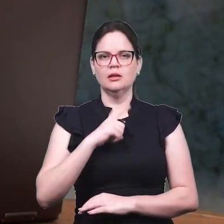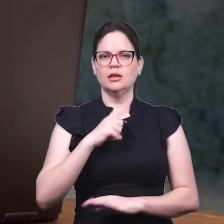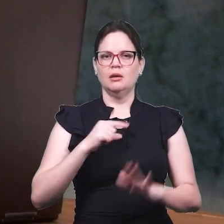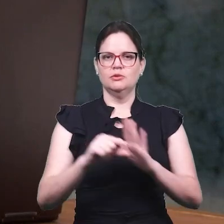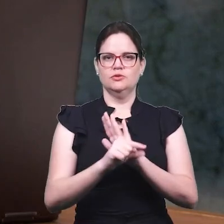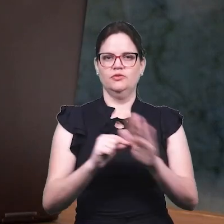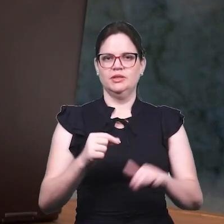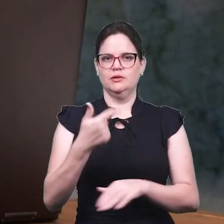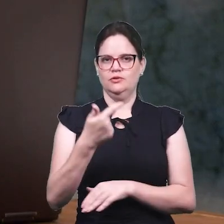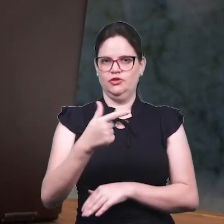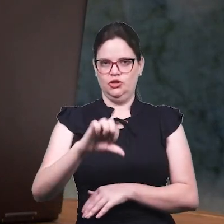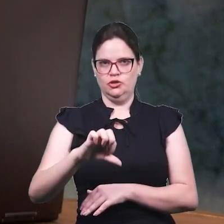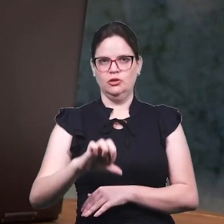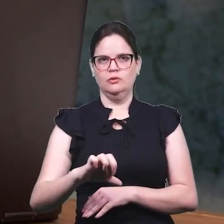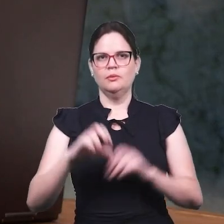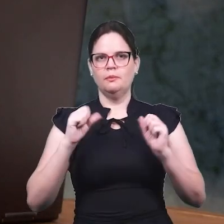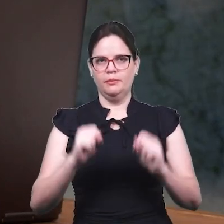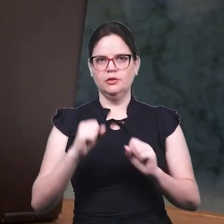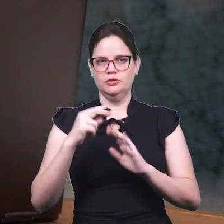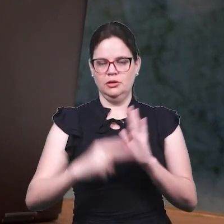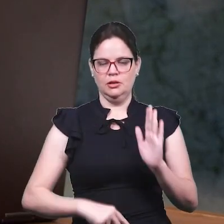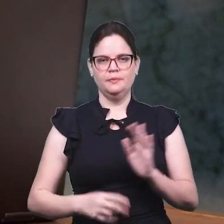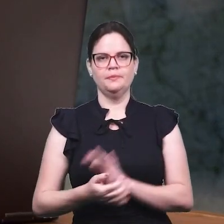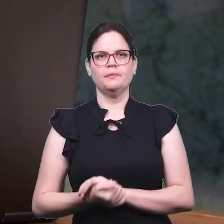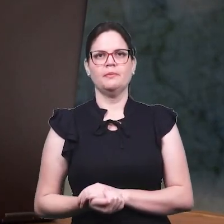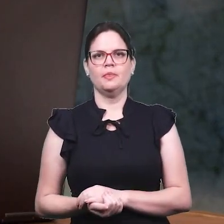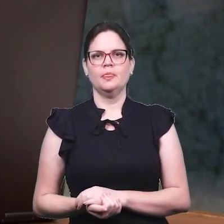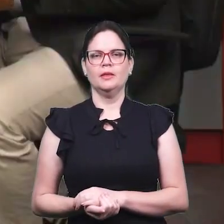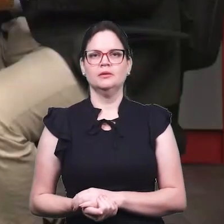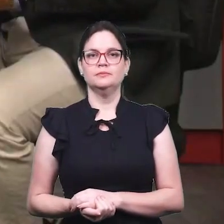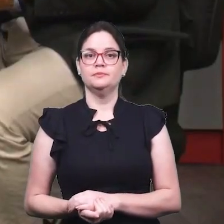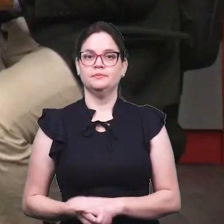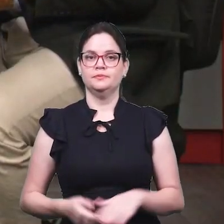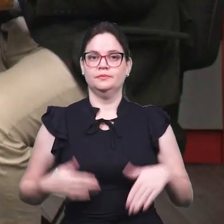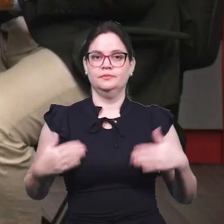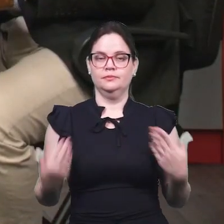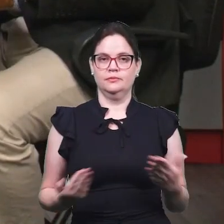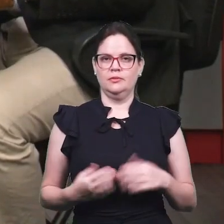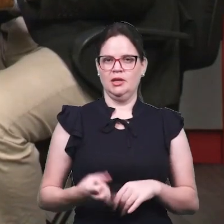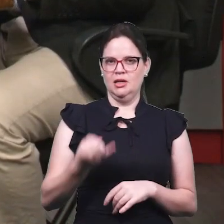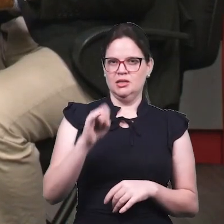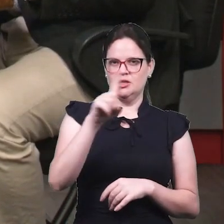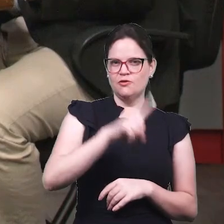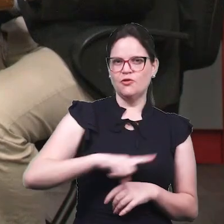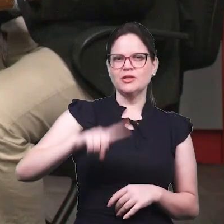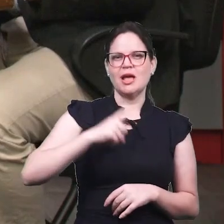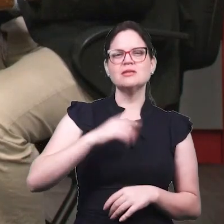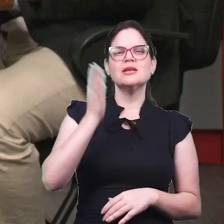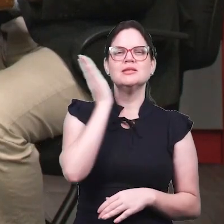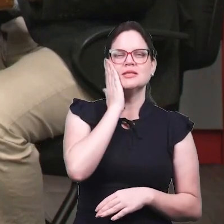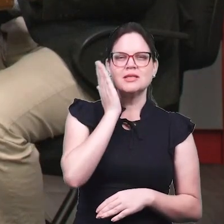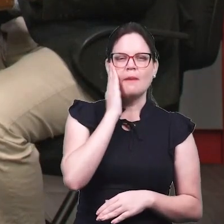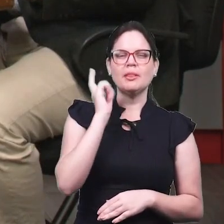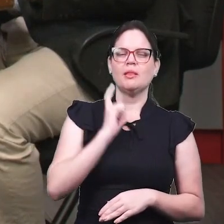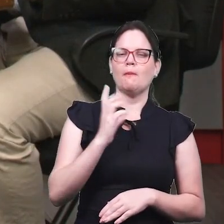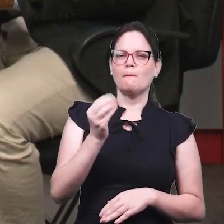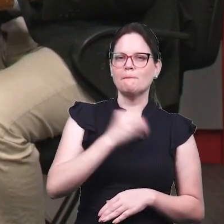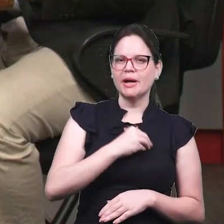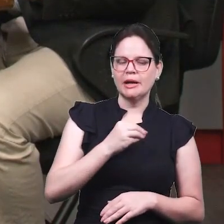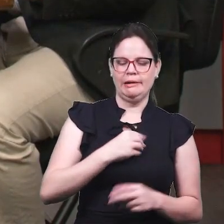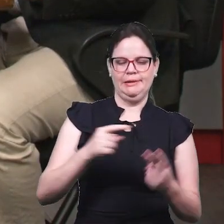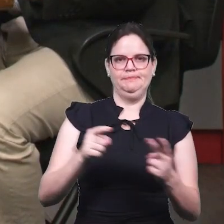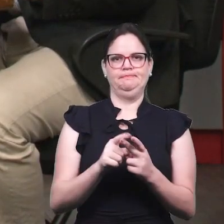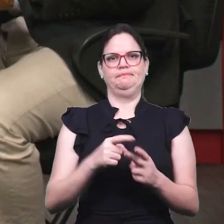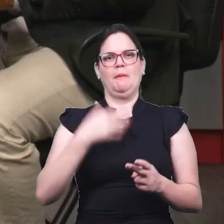Temos o verso 29, né? 29. Pode ler? Sim. Estando cheios de toda iniquidade,